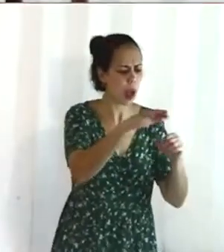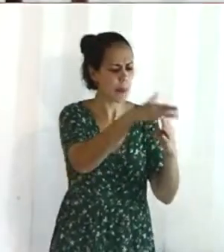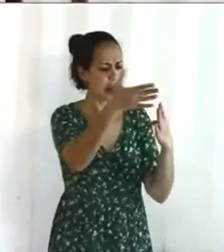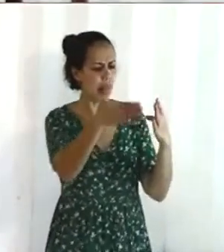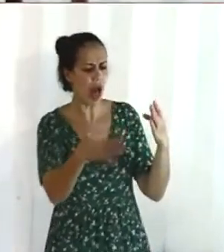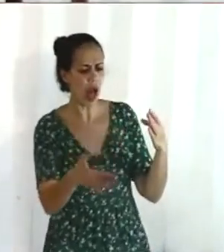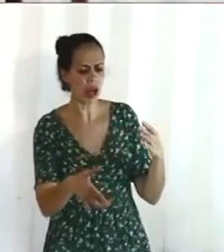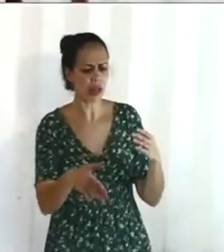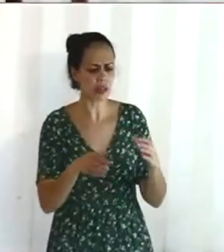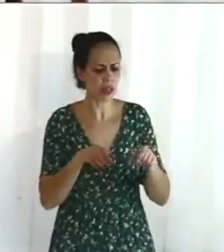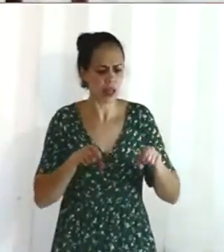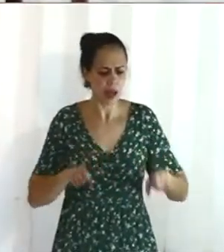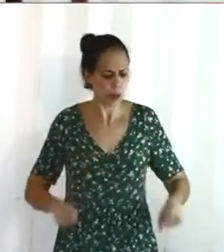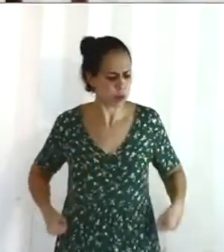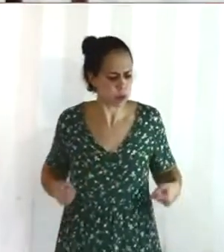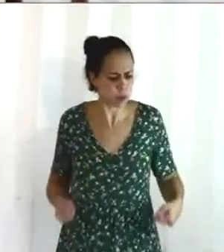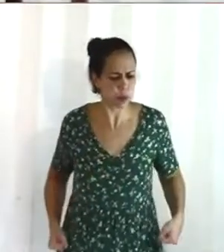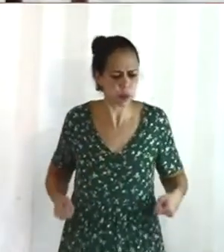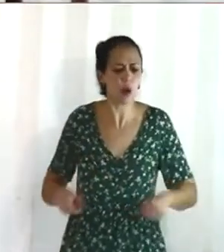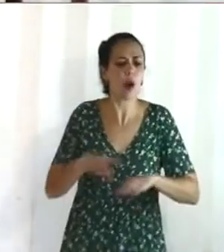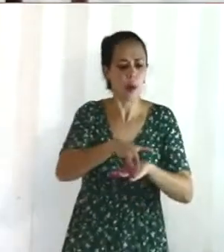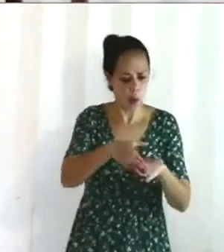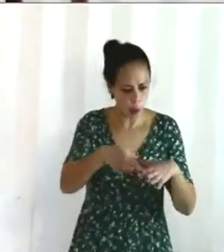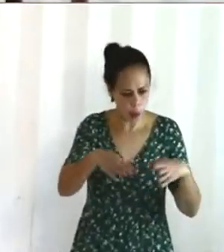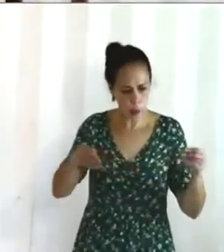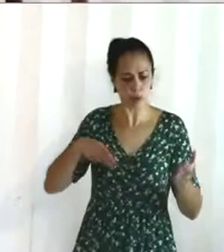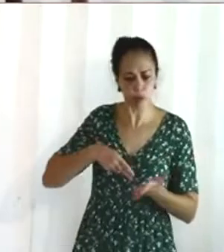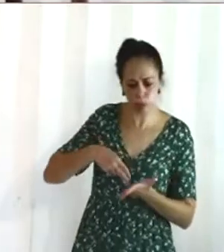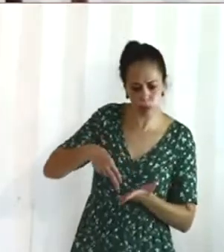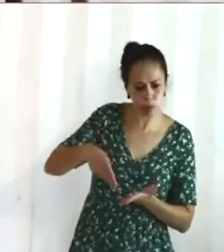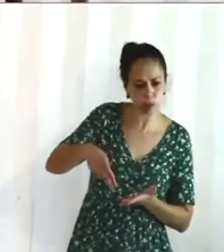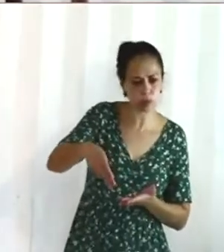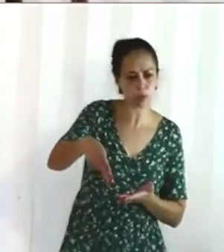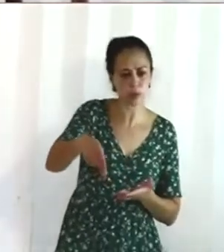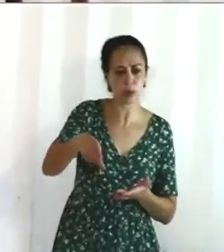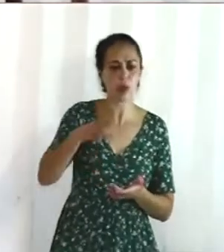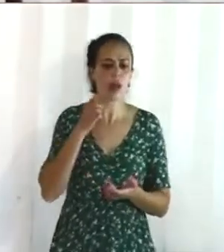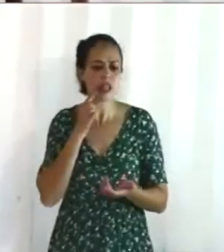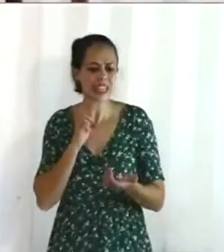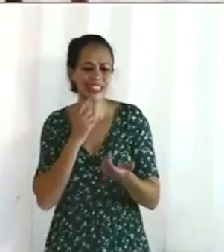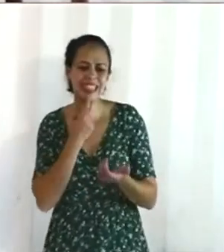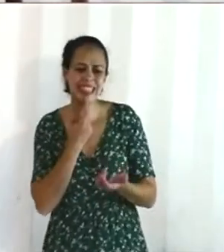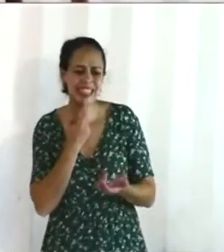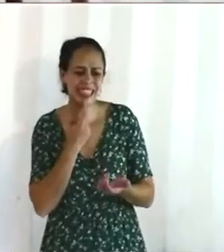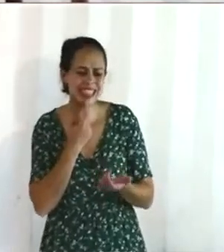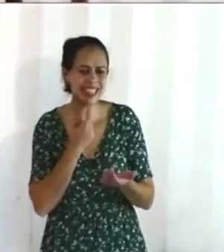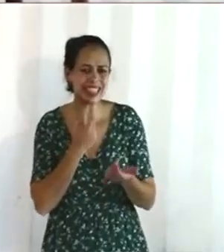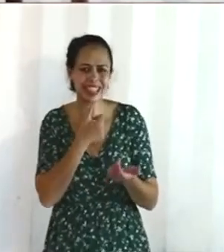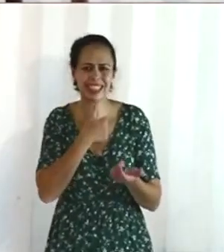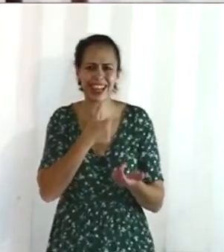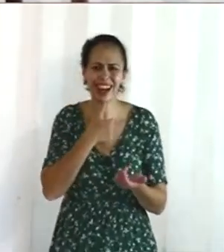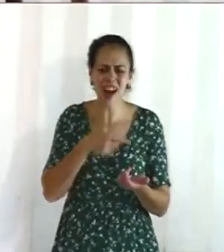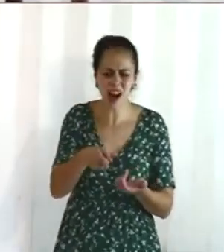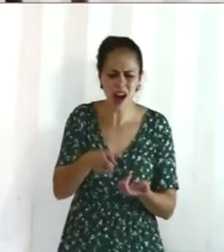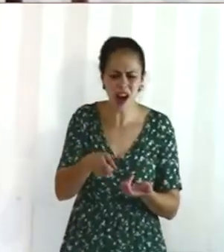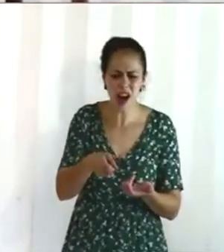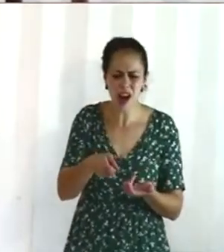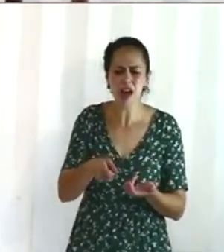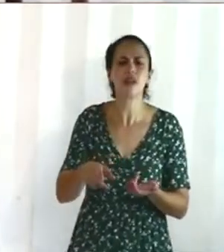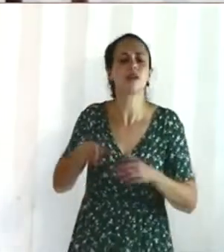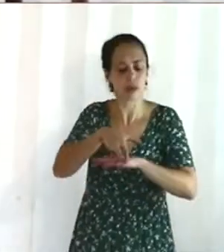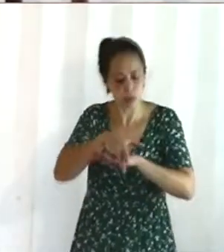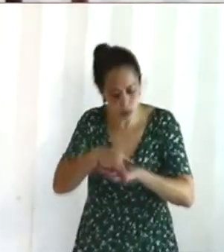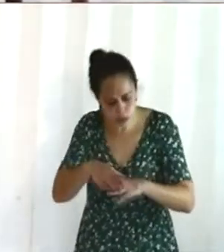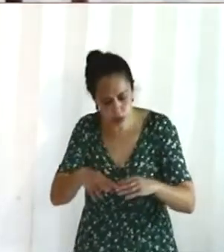paralítico, Jesus curando uma mulher do fluxo de sangue, Jesus manifestando o seu poder em meio a